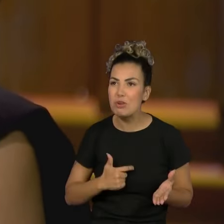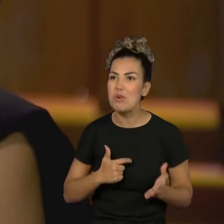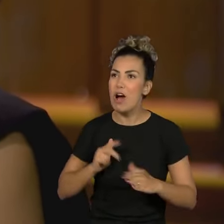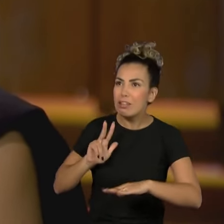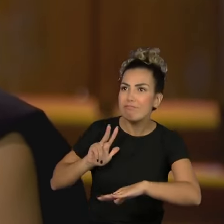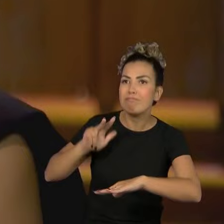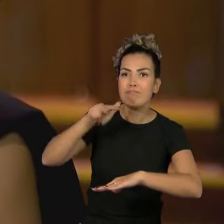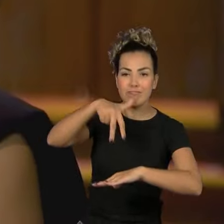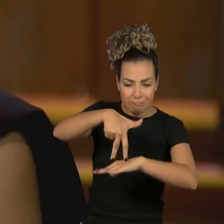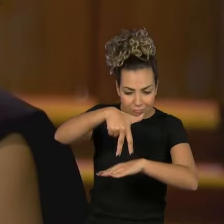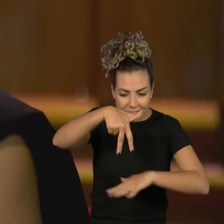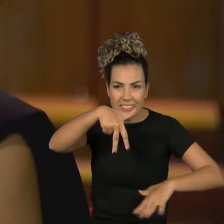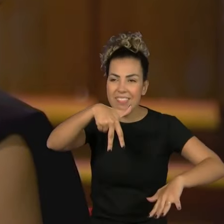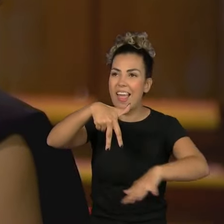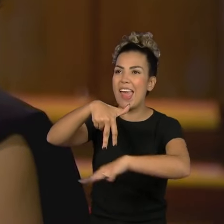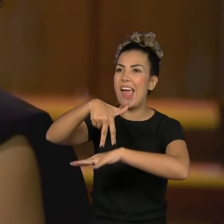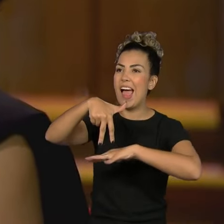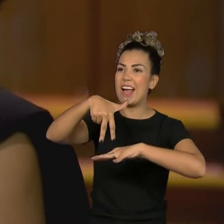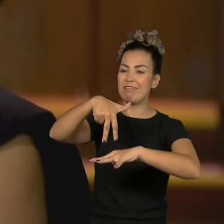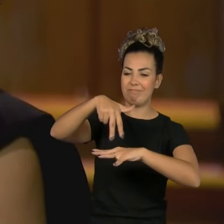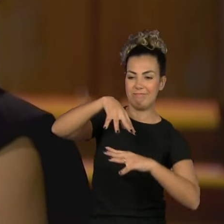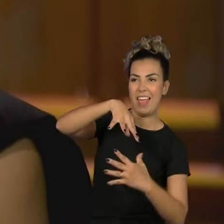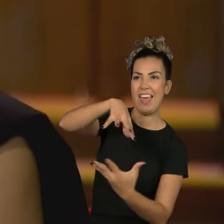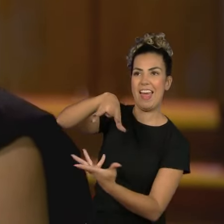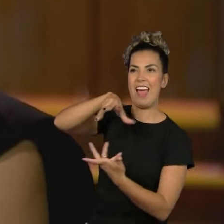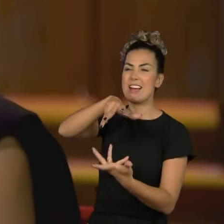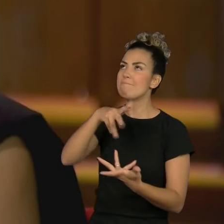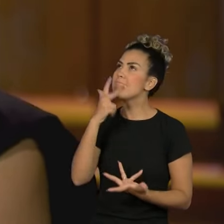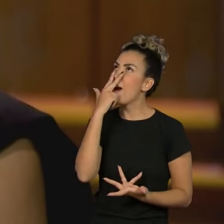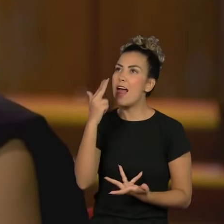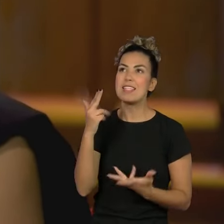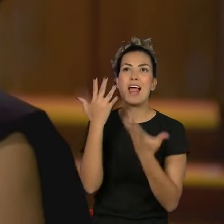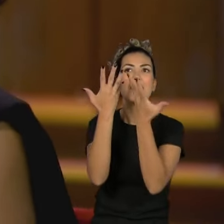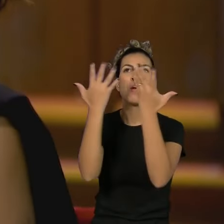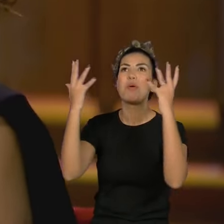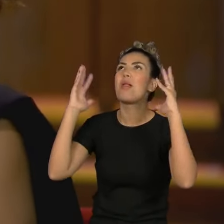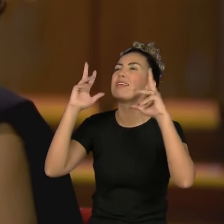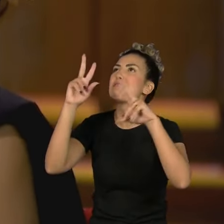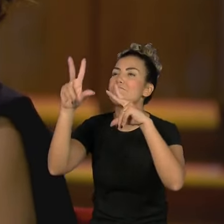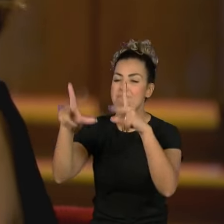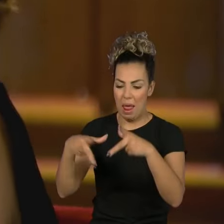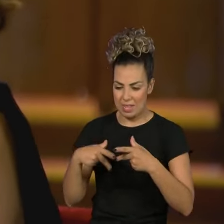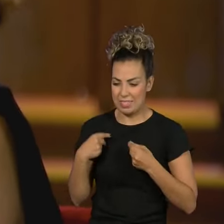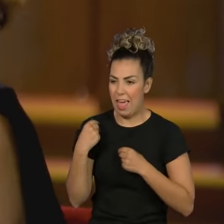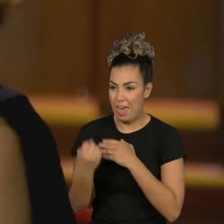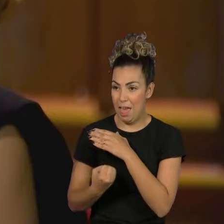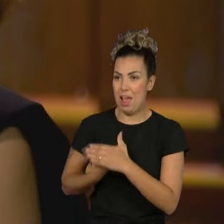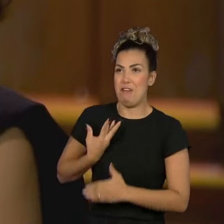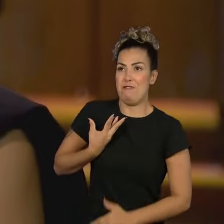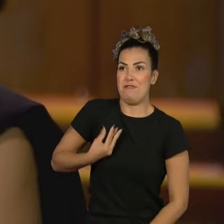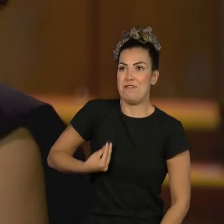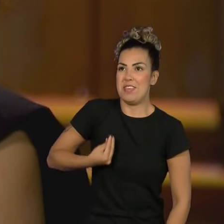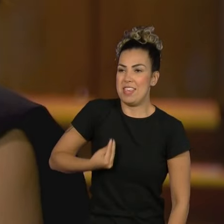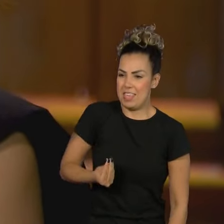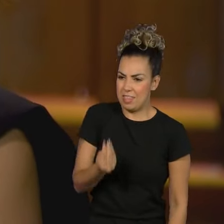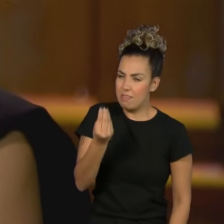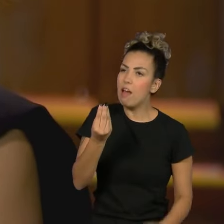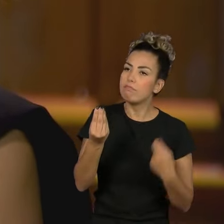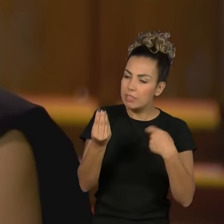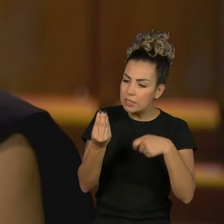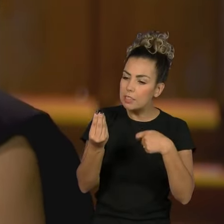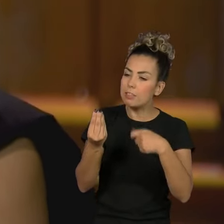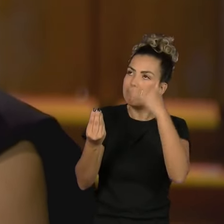assim é um um um um presente da natureza de novo que a gente tem que fazer jz a